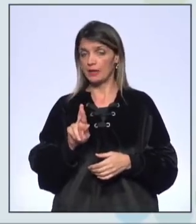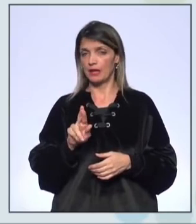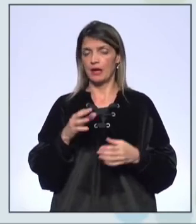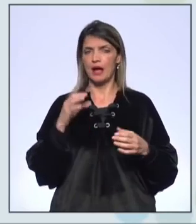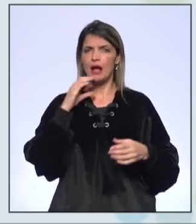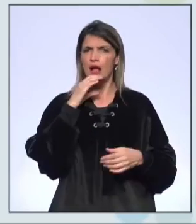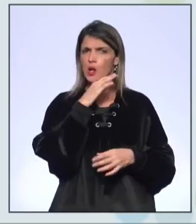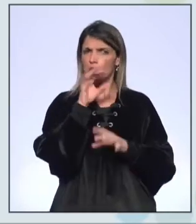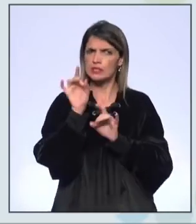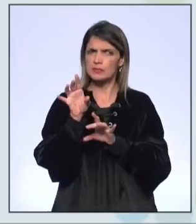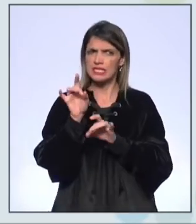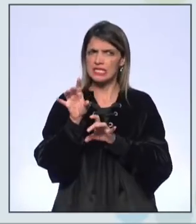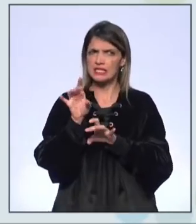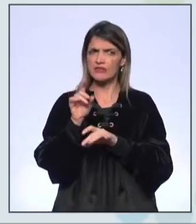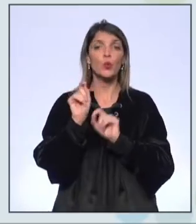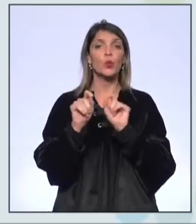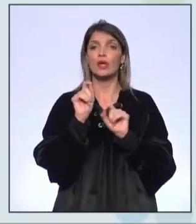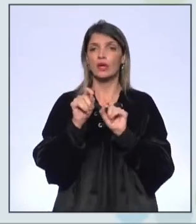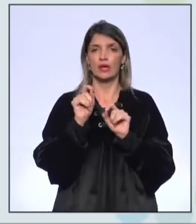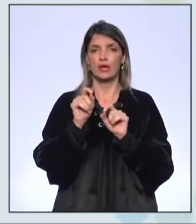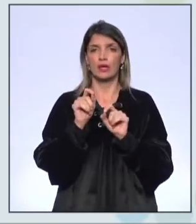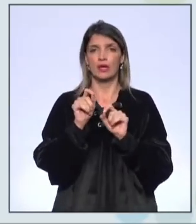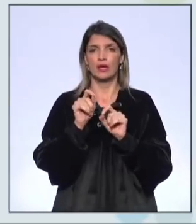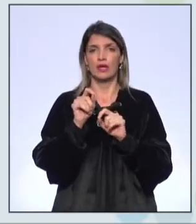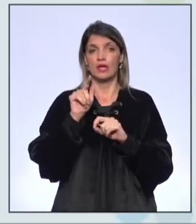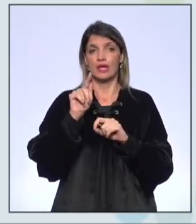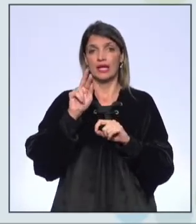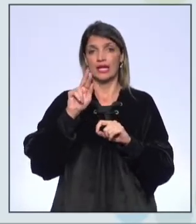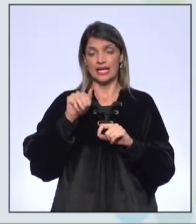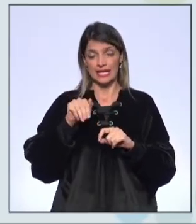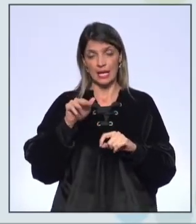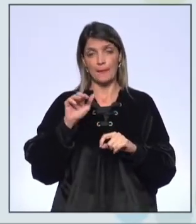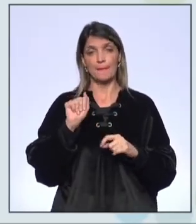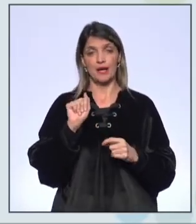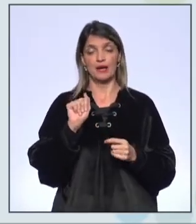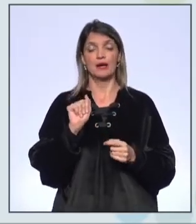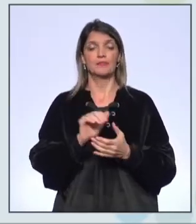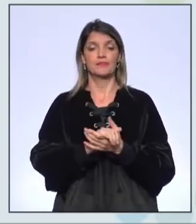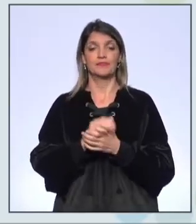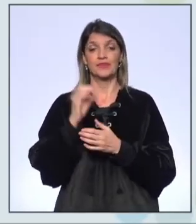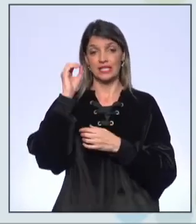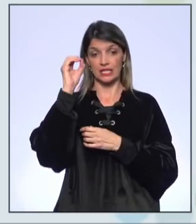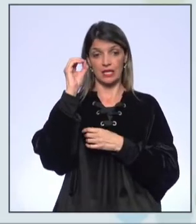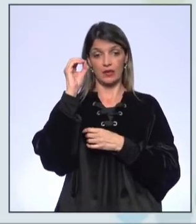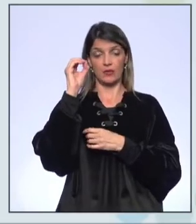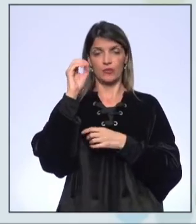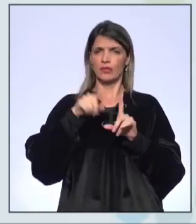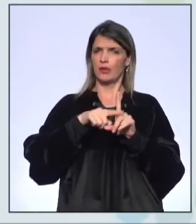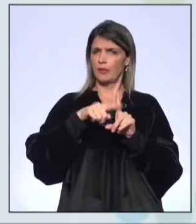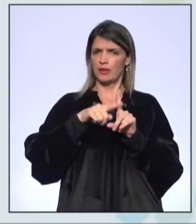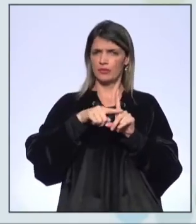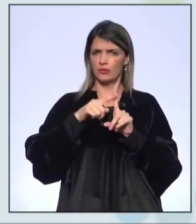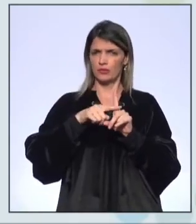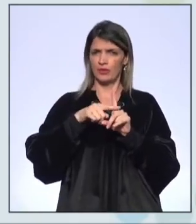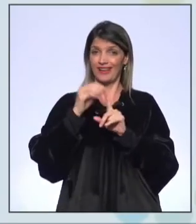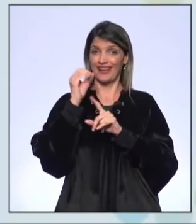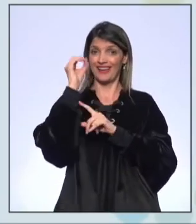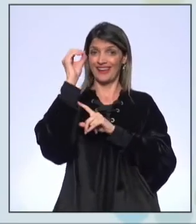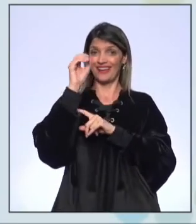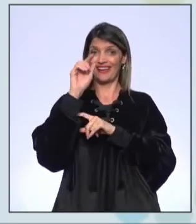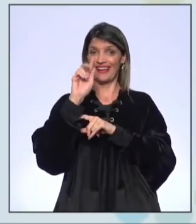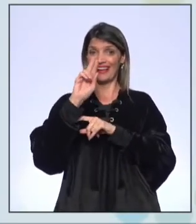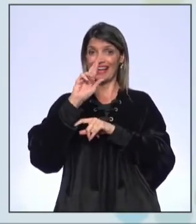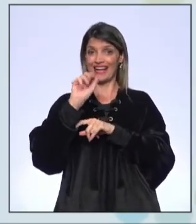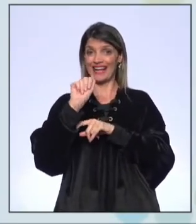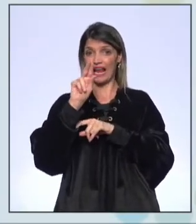específico tem que dar o quê? Caloria por grama grau Celsius. E a variação de temperatura está em graus Celsius,